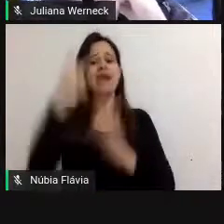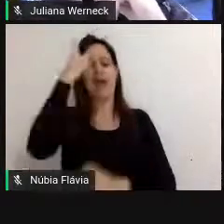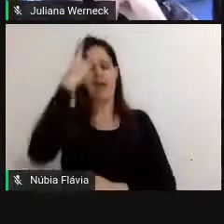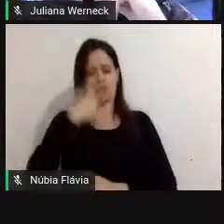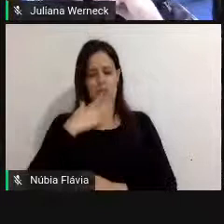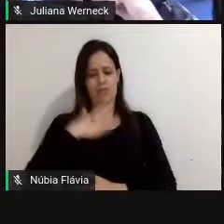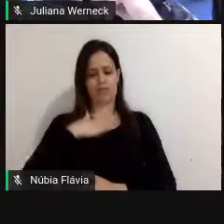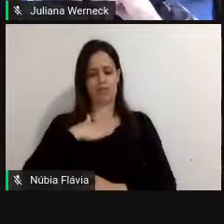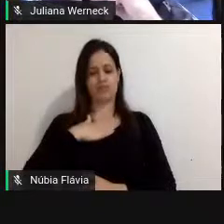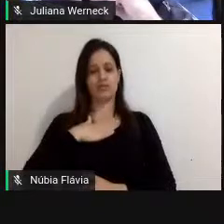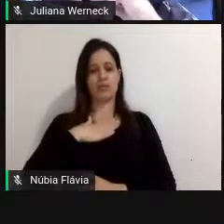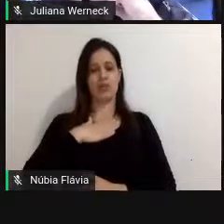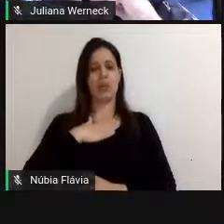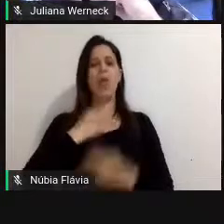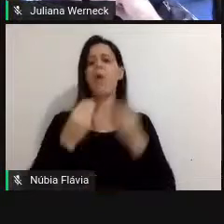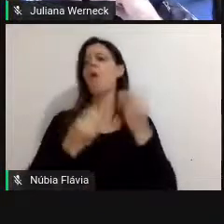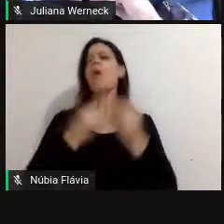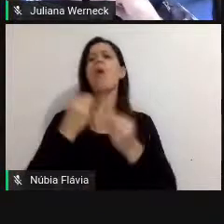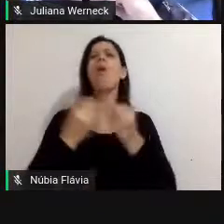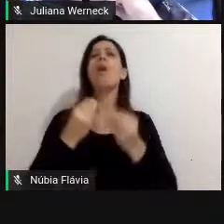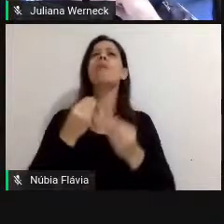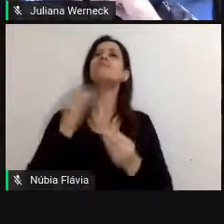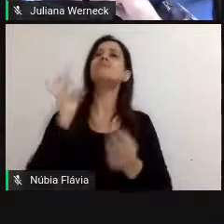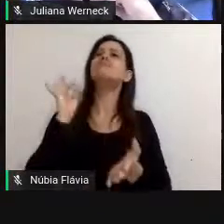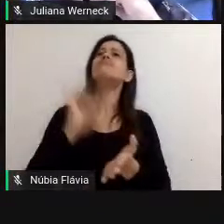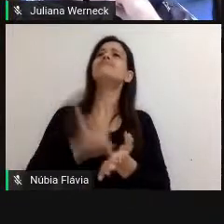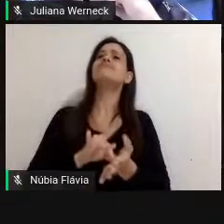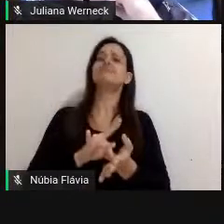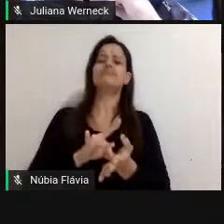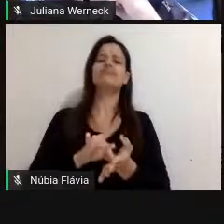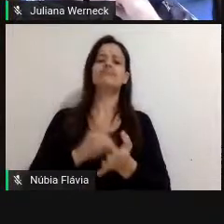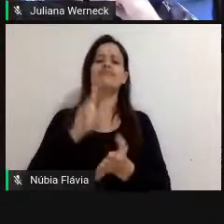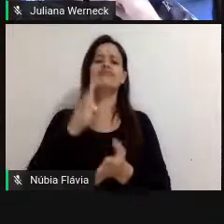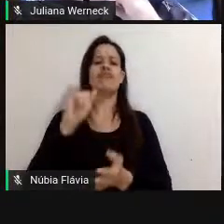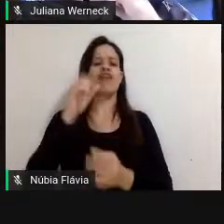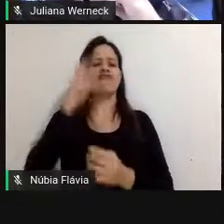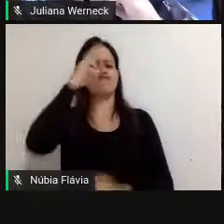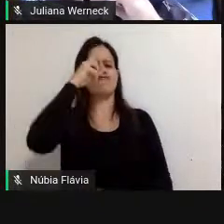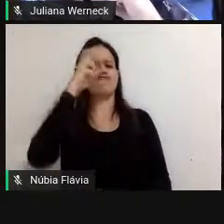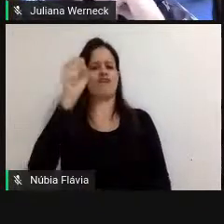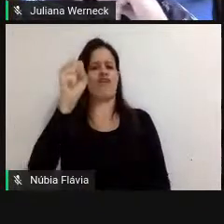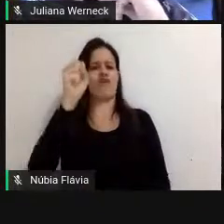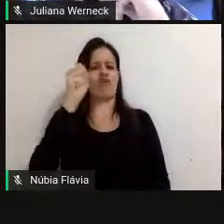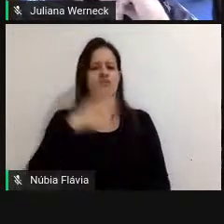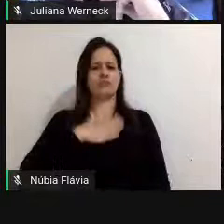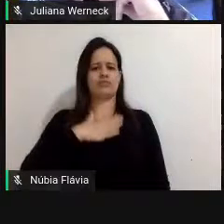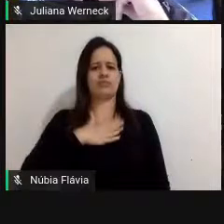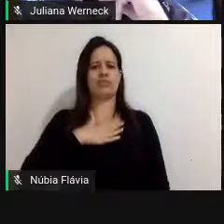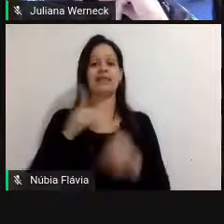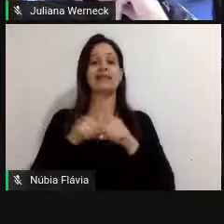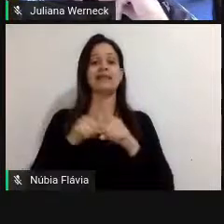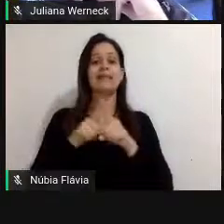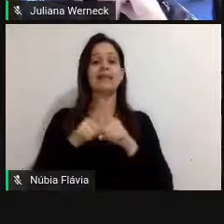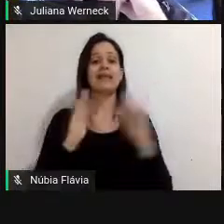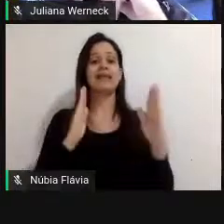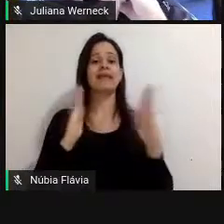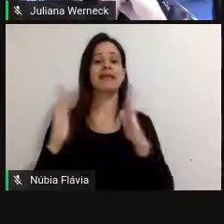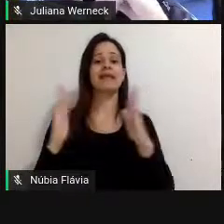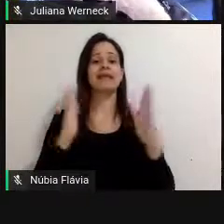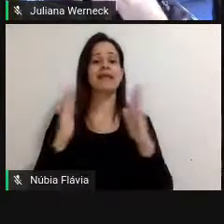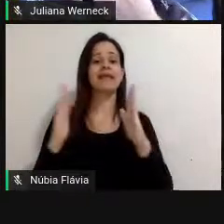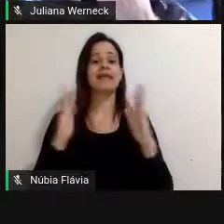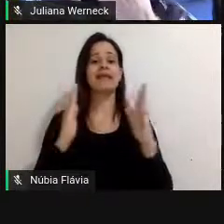muito importante. Tem que ser algo realmente forte e significativo para você. E tem que ser temporal, ou seja, tem que ter